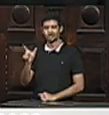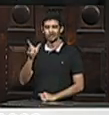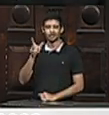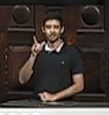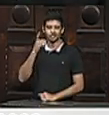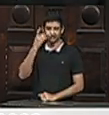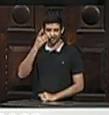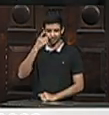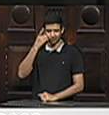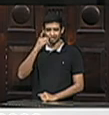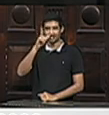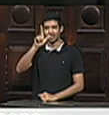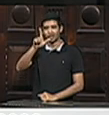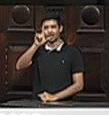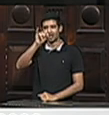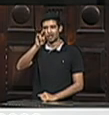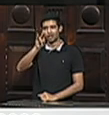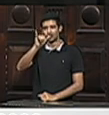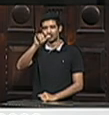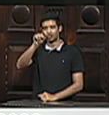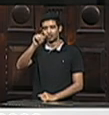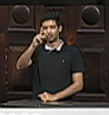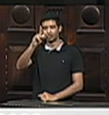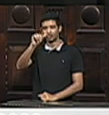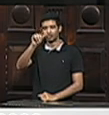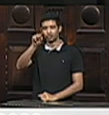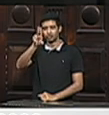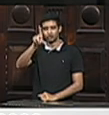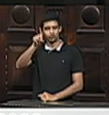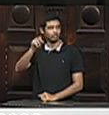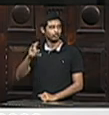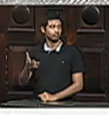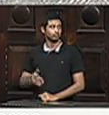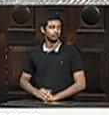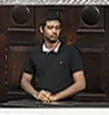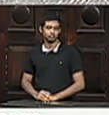Acompanho o voto do deputado Edson Bertassi. 2 a 2.